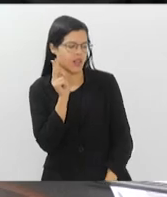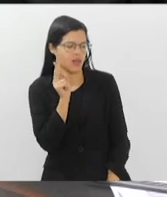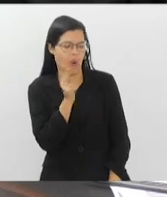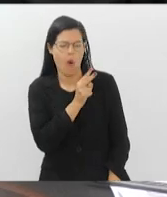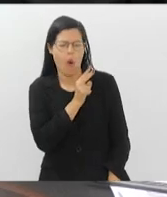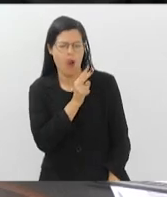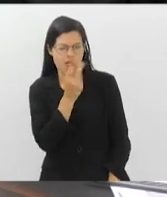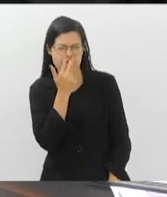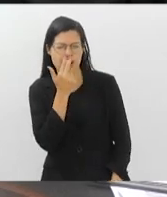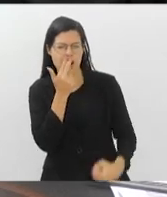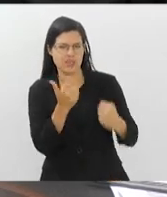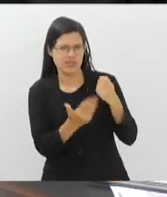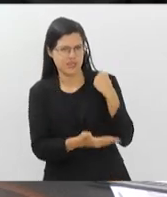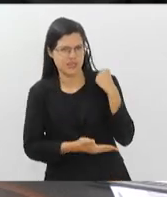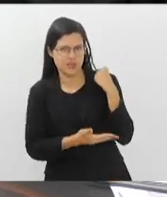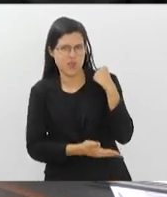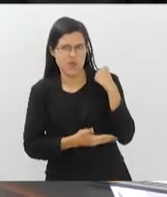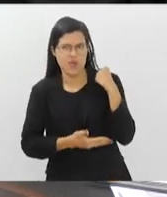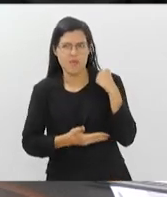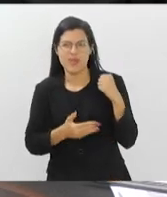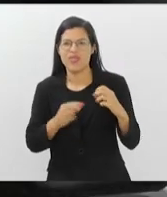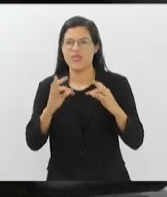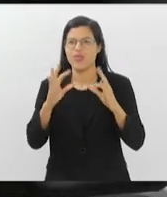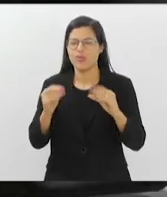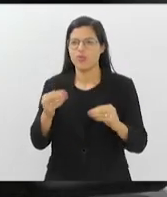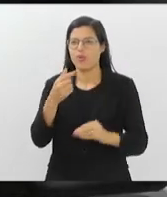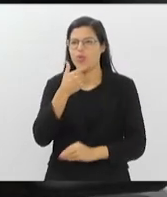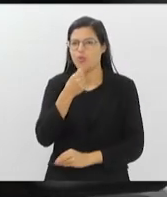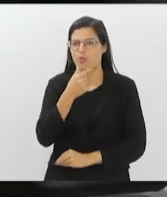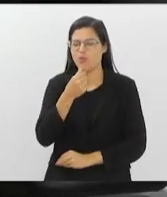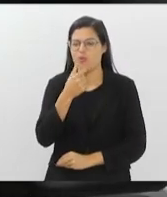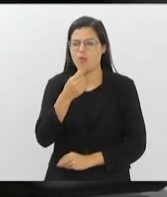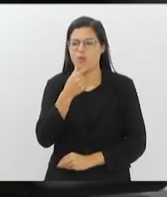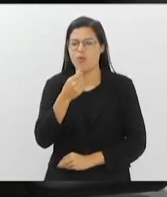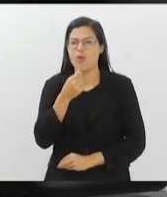muito enciumado. Todo homem inseguro é ciumento, deputado.